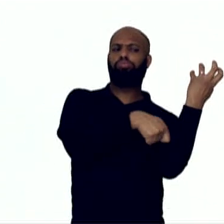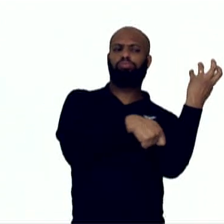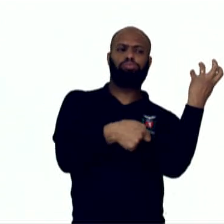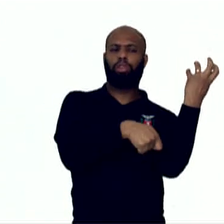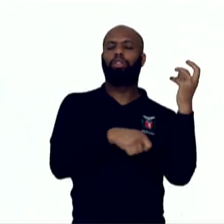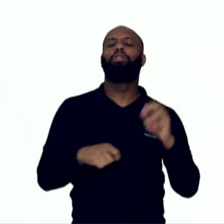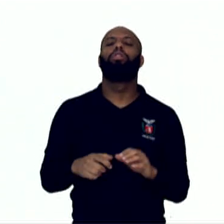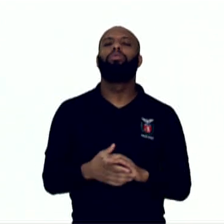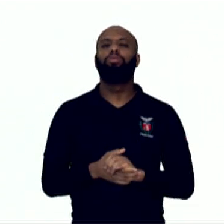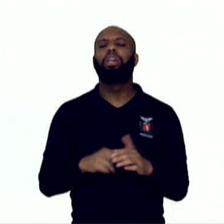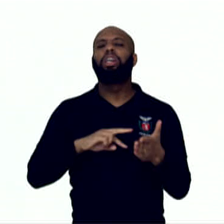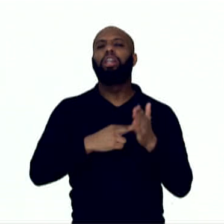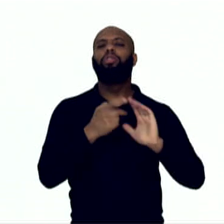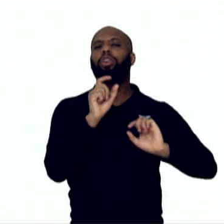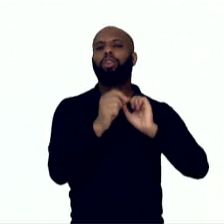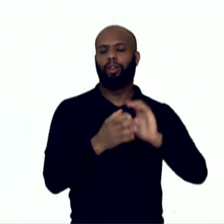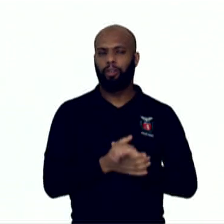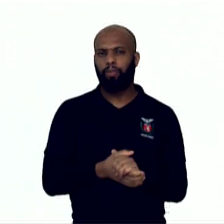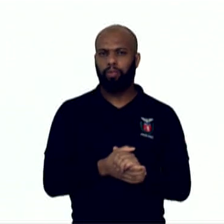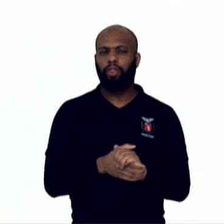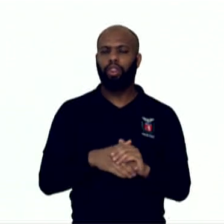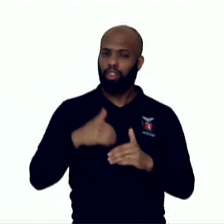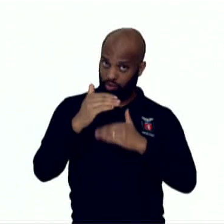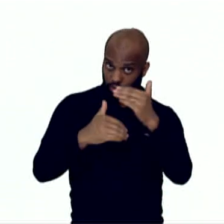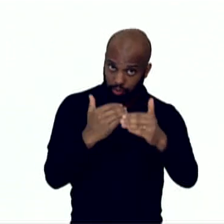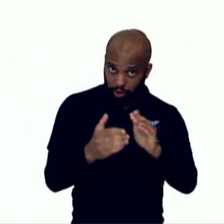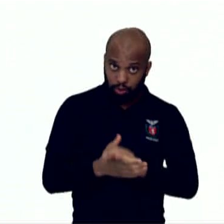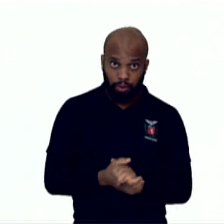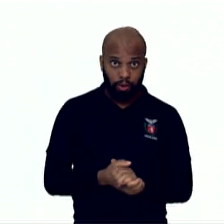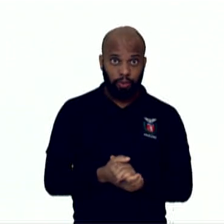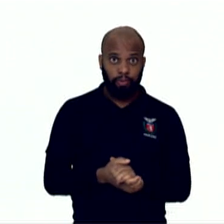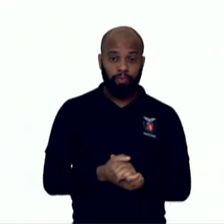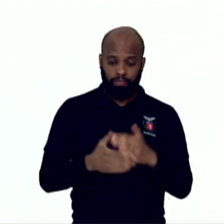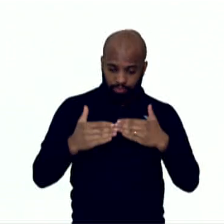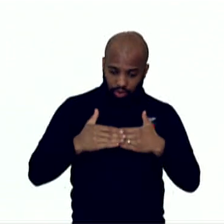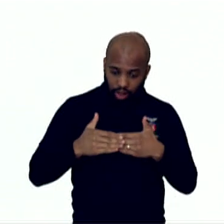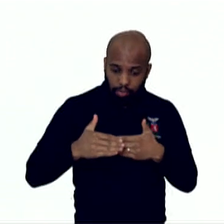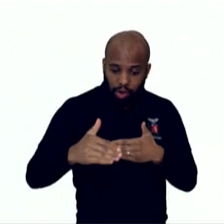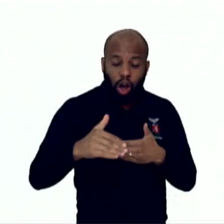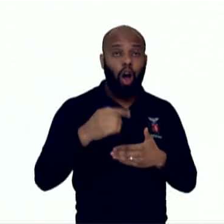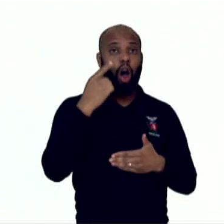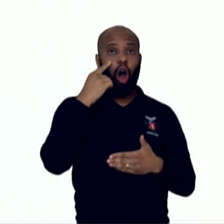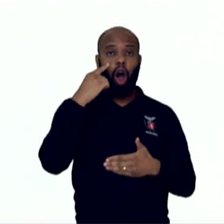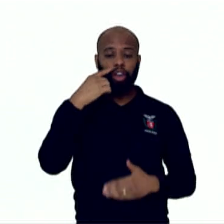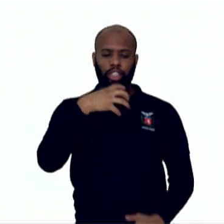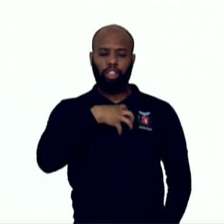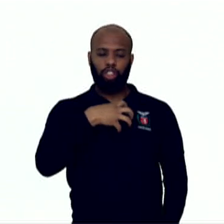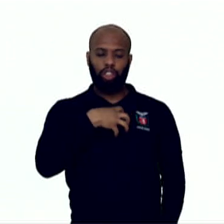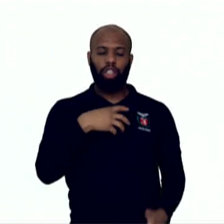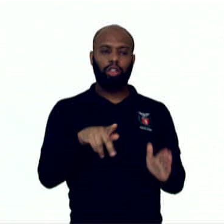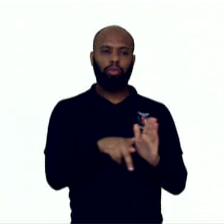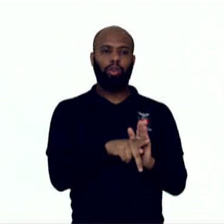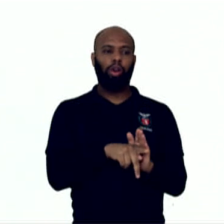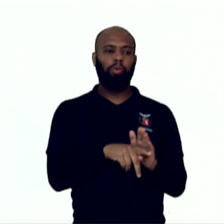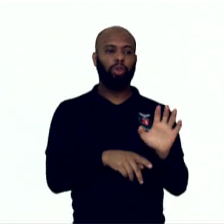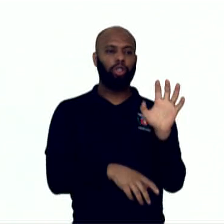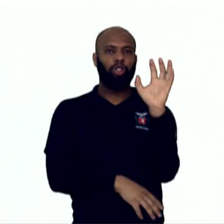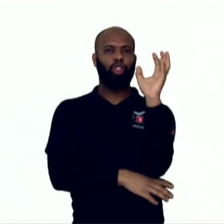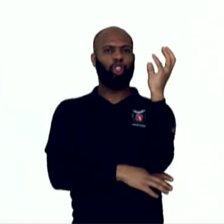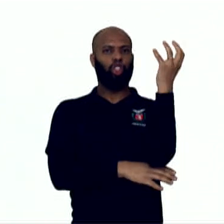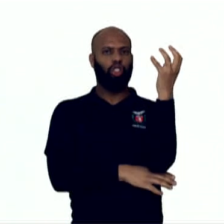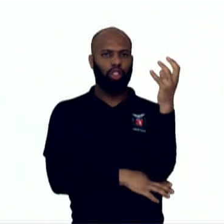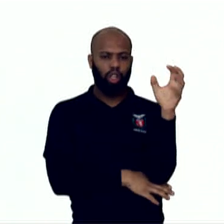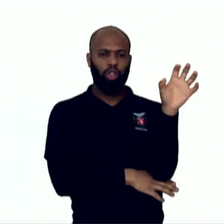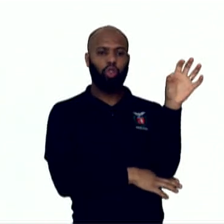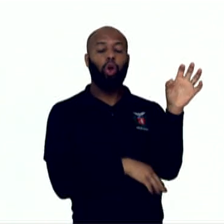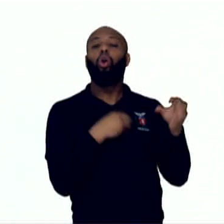Corresponde a quê? Isso é o desenvolvimento? A partir da atitude do girassol,